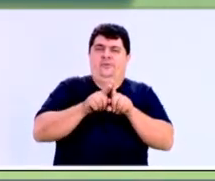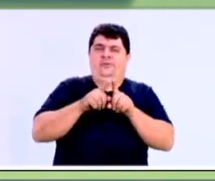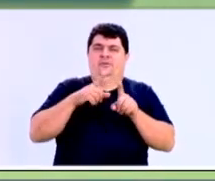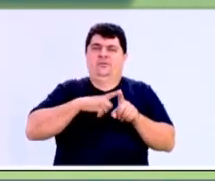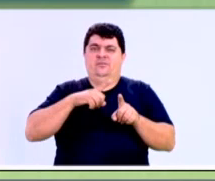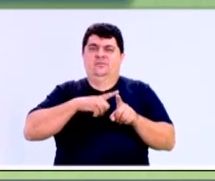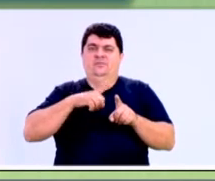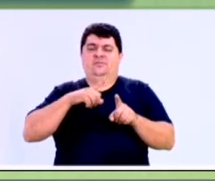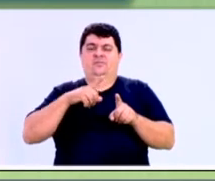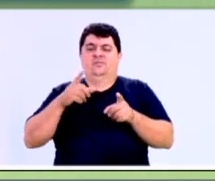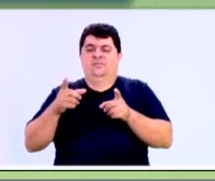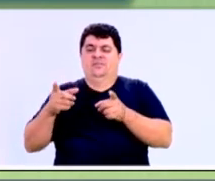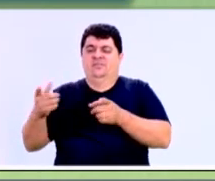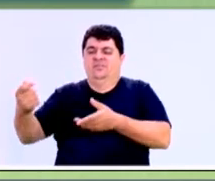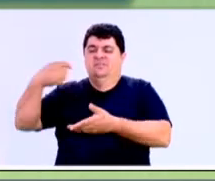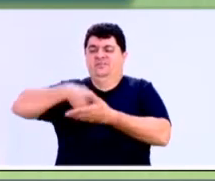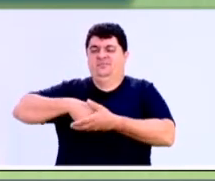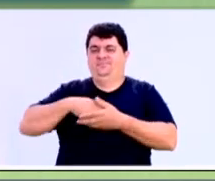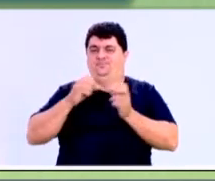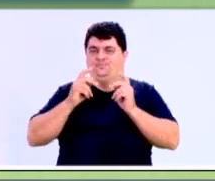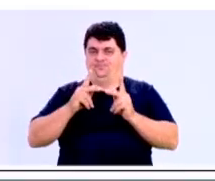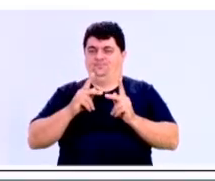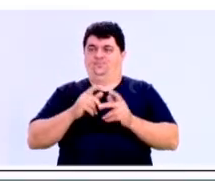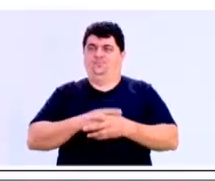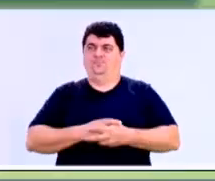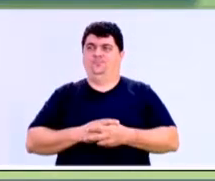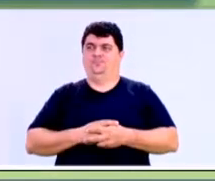consequentemente, receber, beleza?